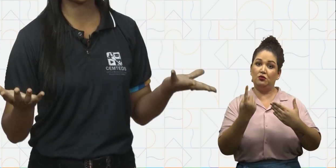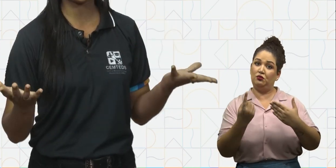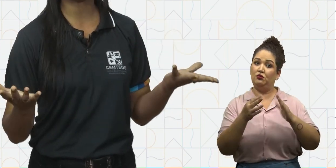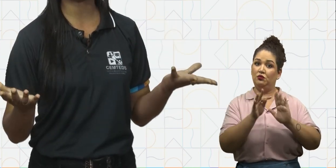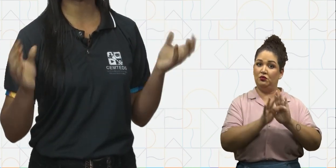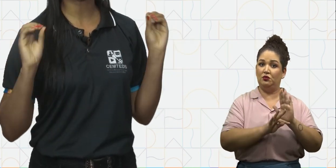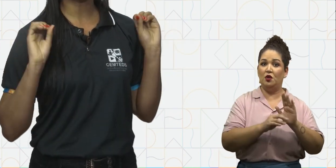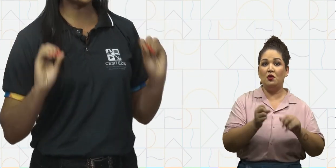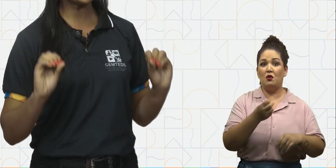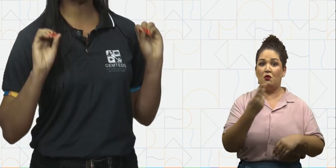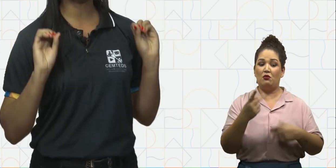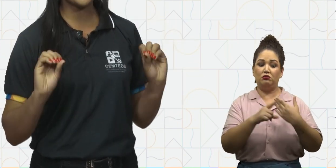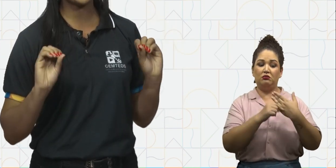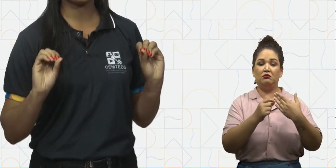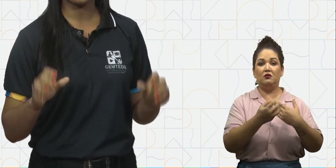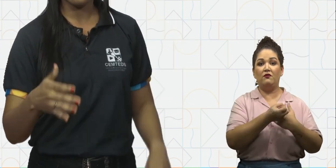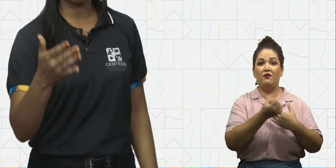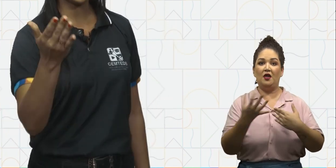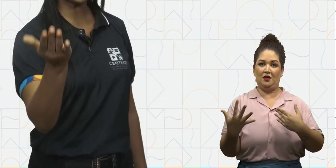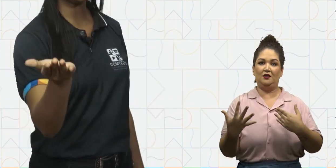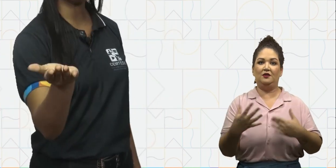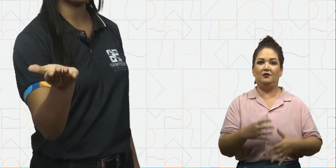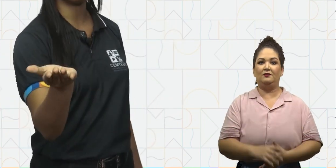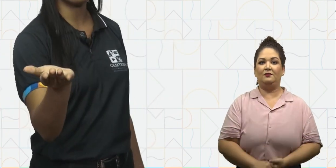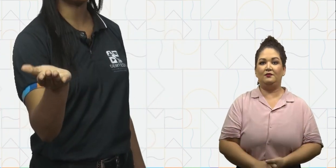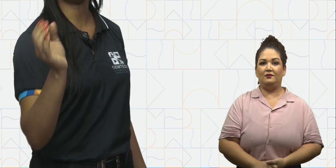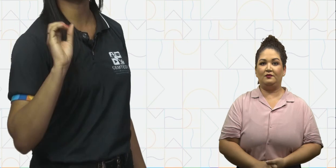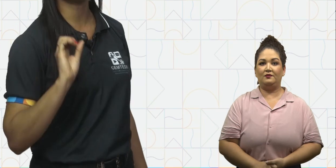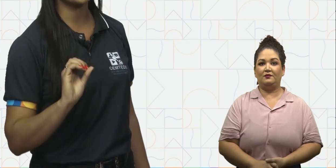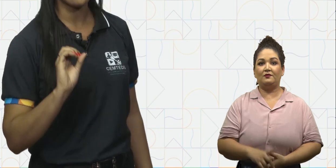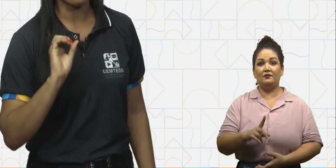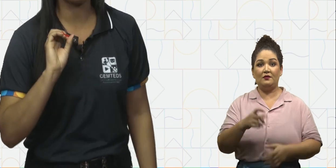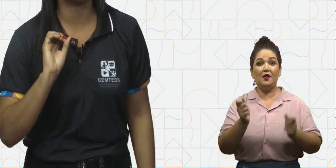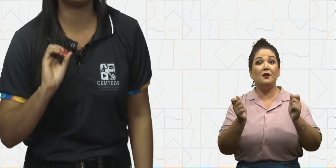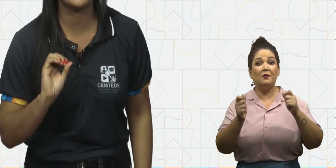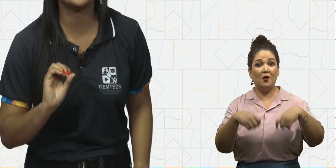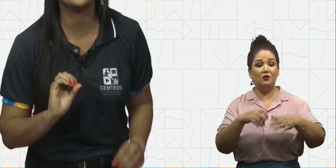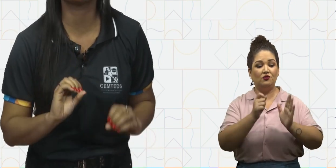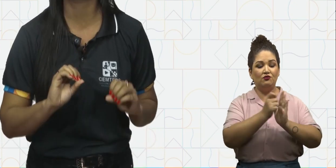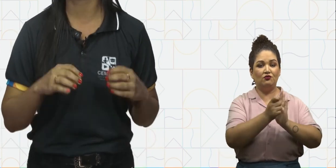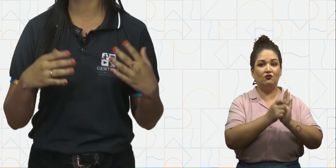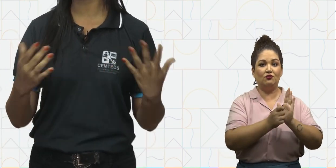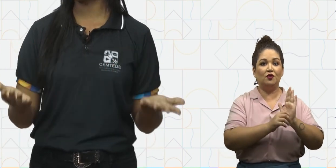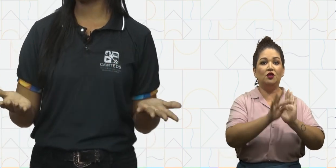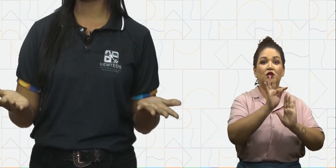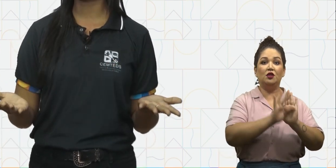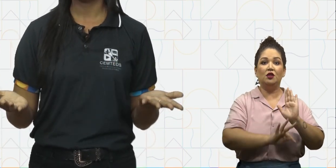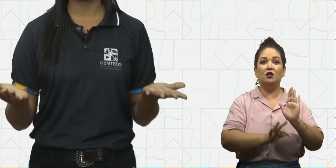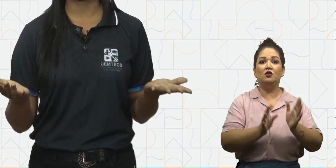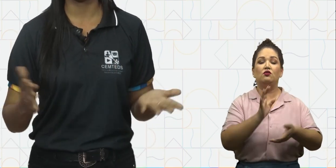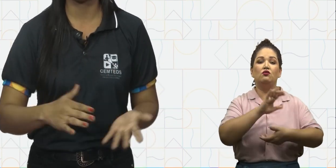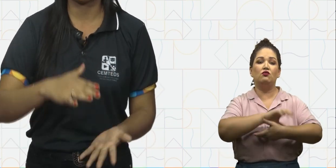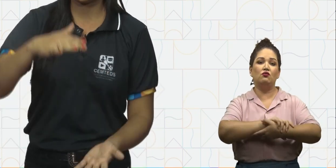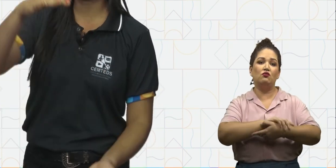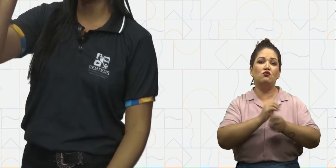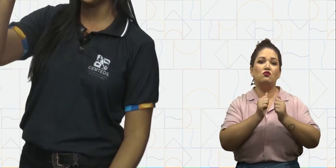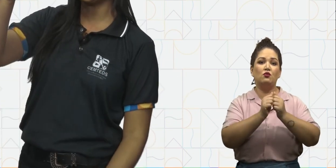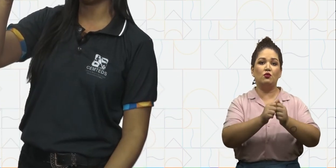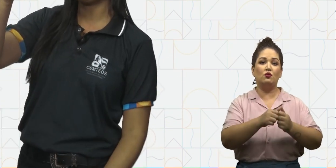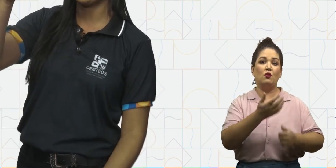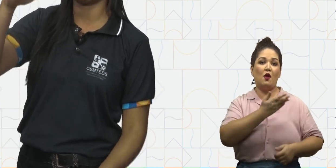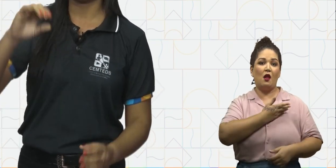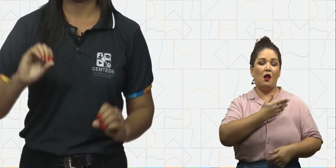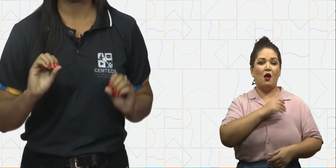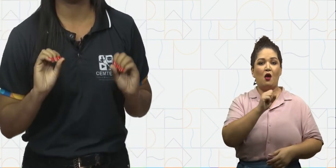ou várias. Isso mesmo! Você também pode escrever um texto com seus colegas e com um